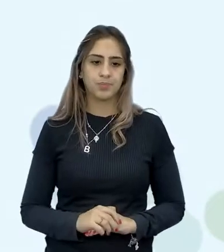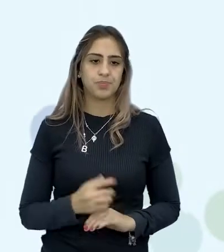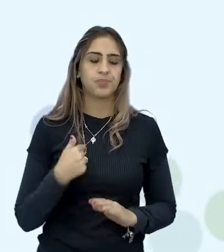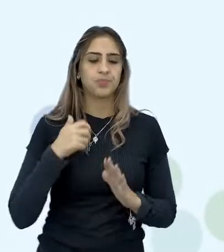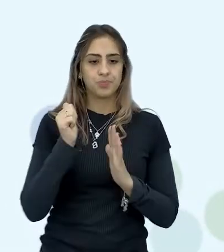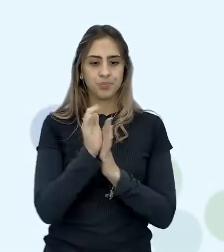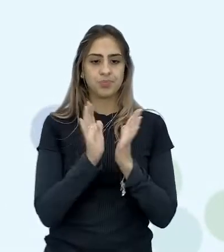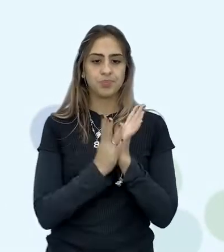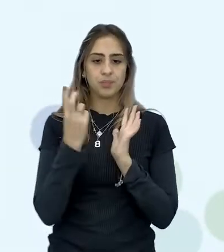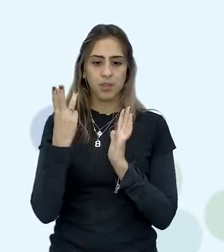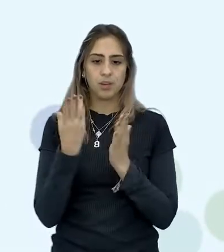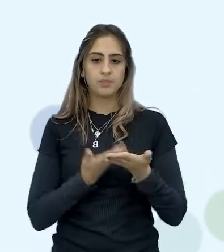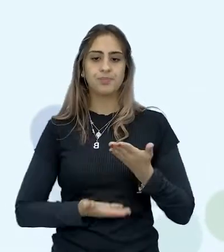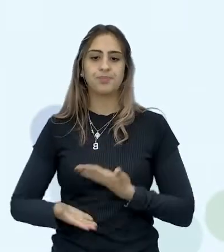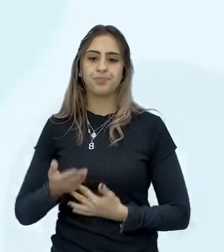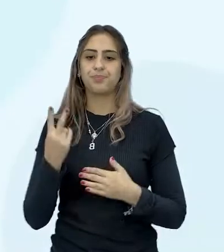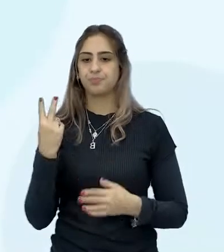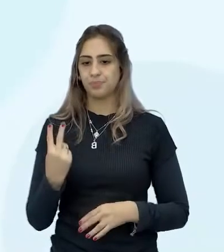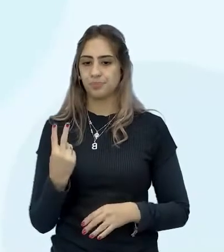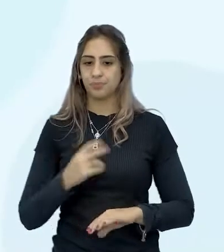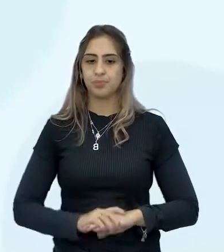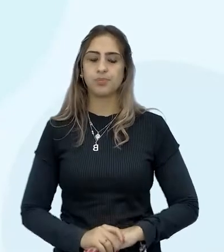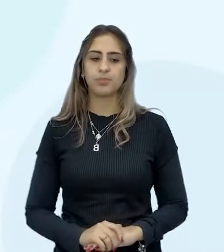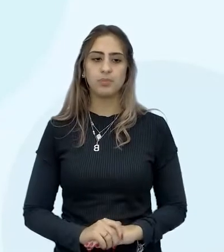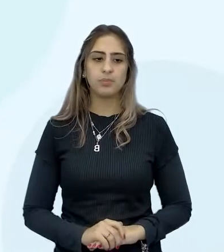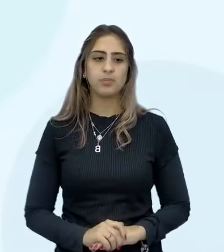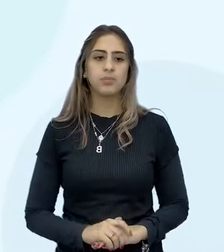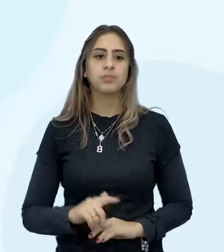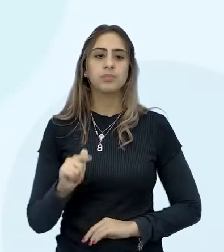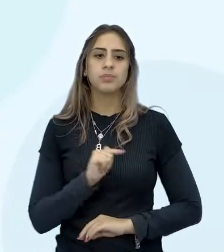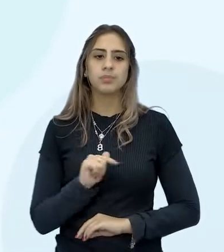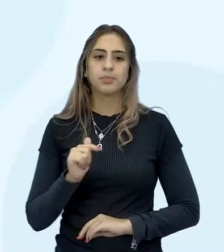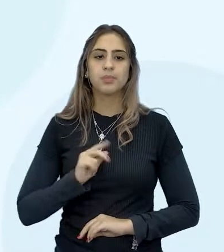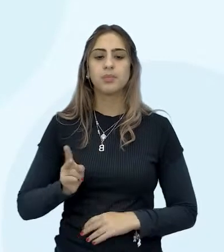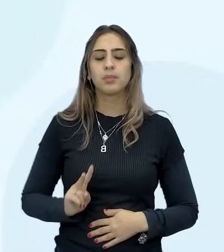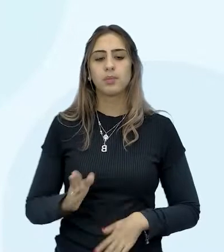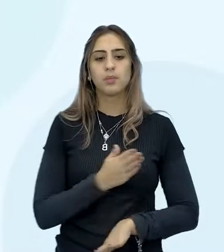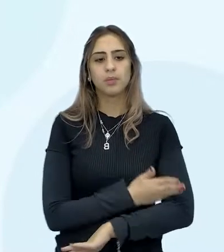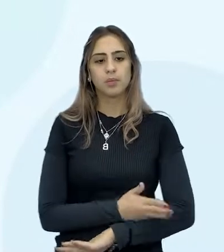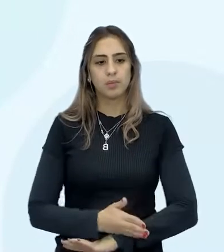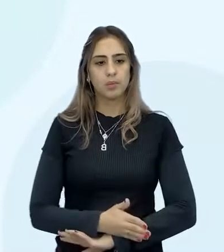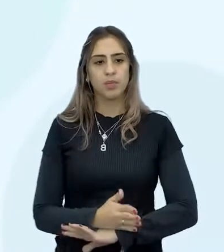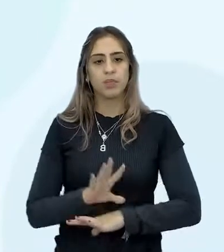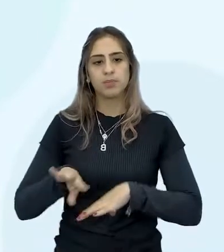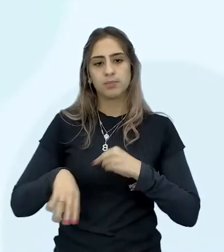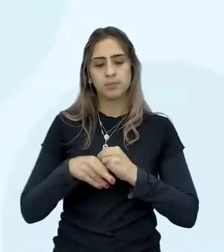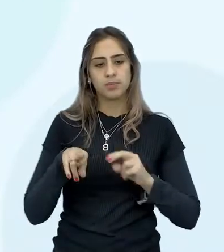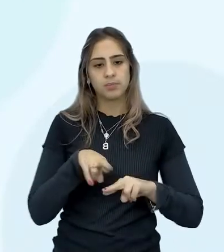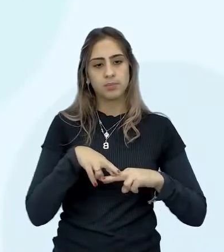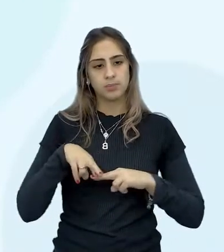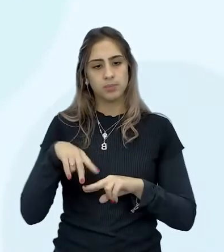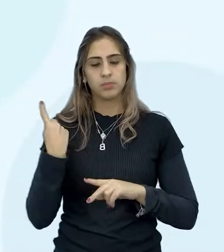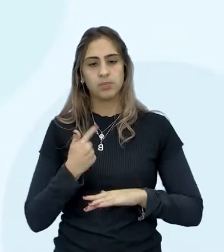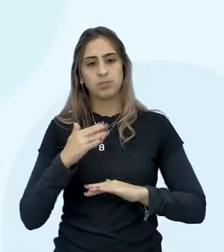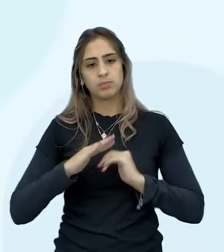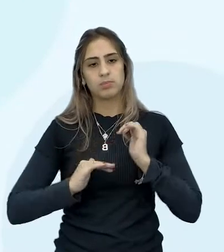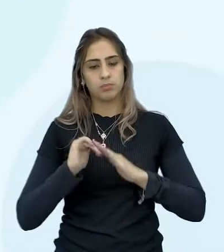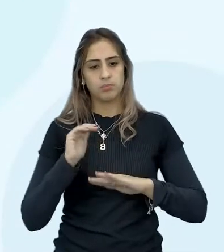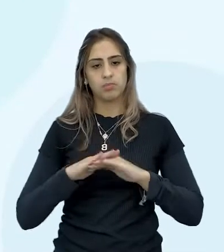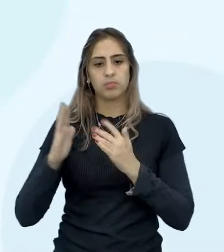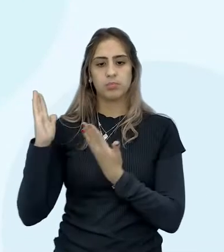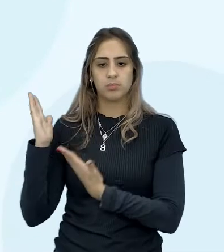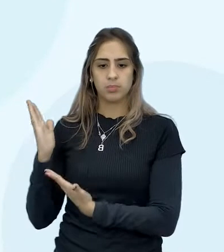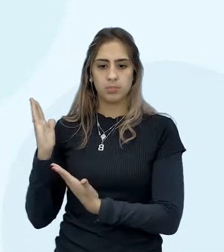atividade 3, introdução 2. Temos também sempre no começo resumo do componente, as nossas habilidades, nossos